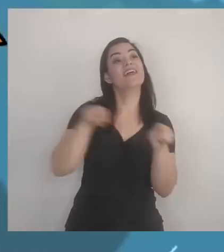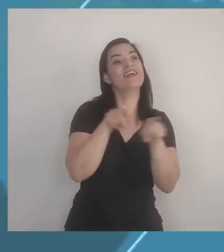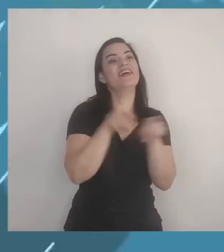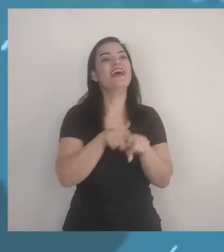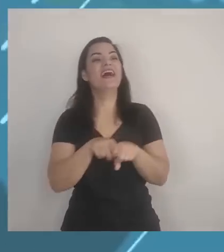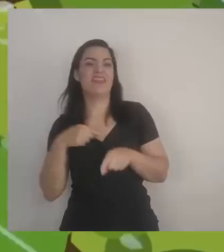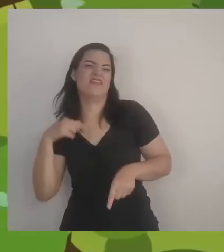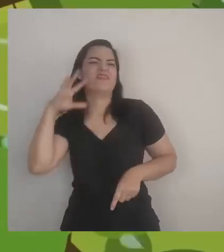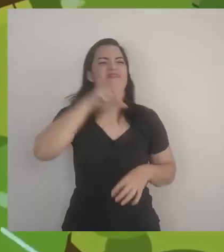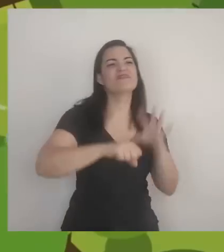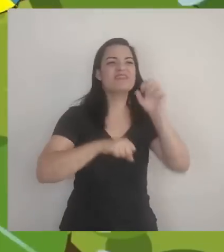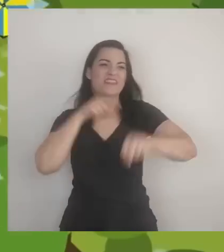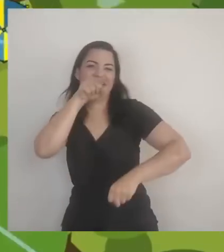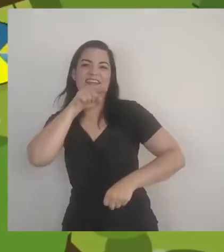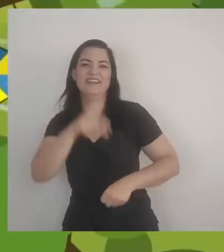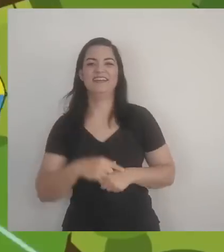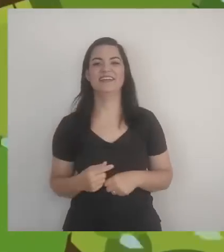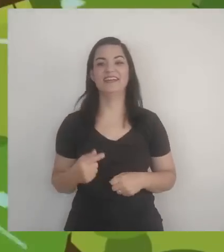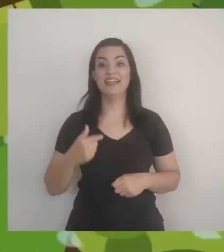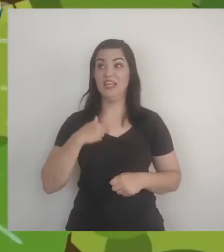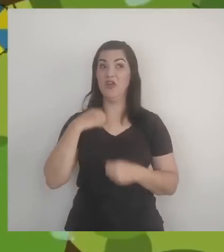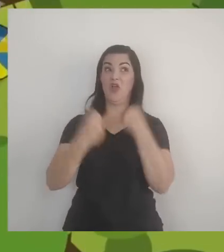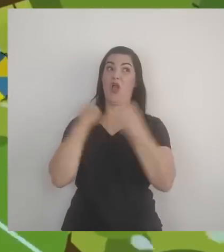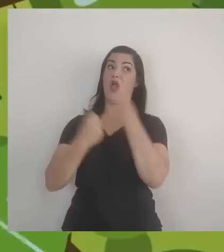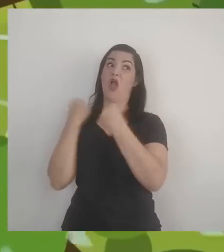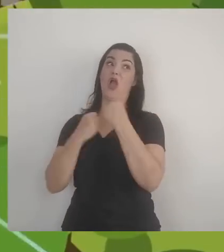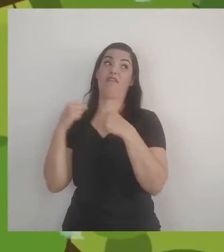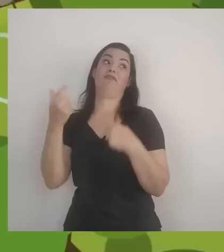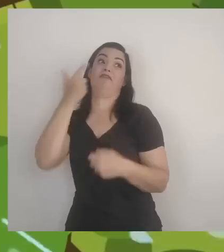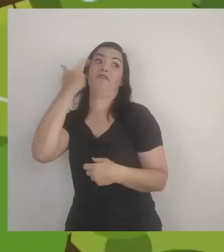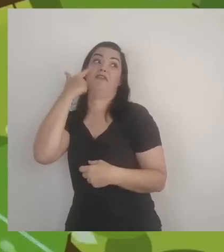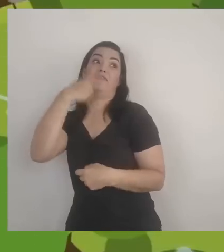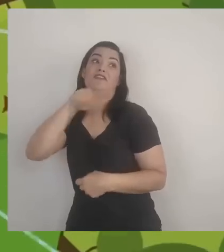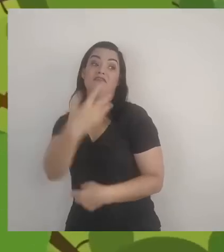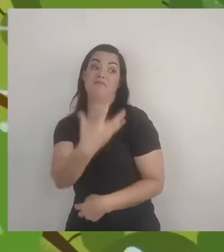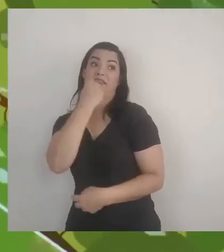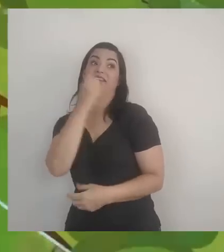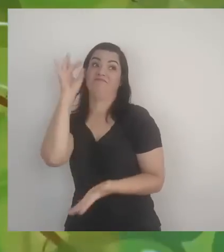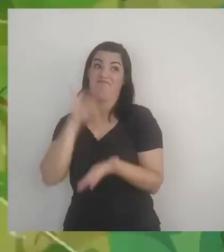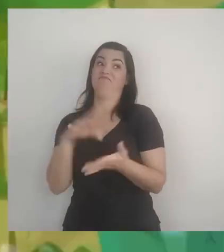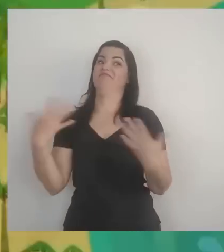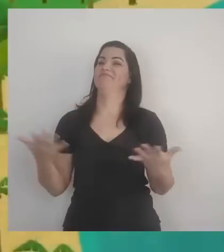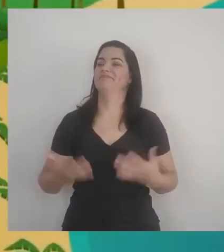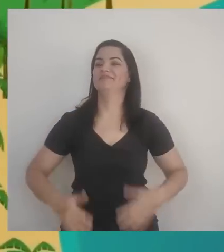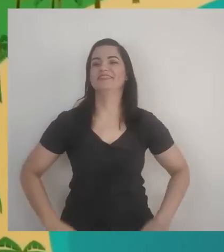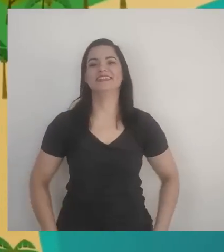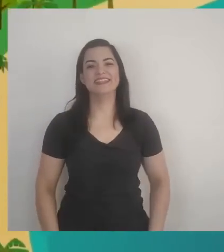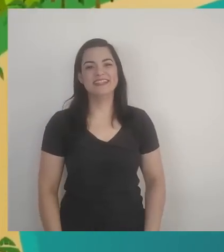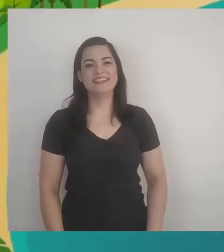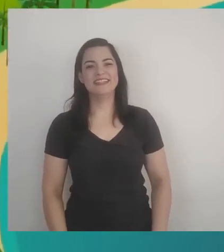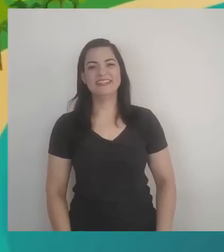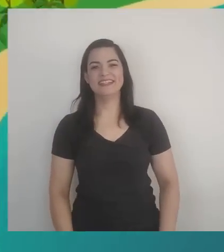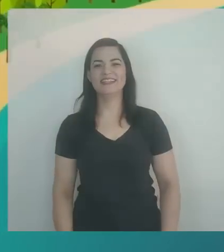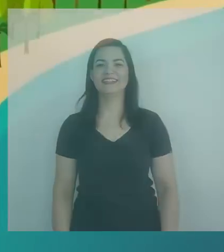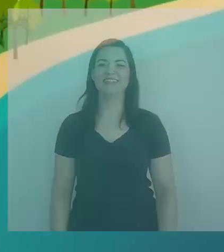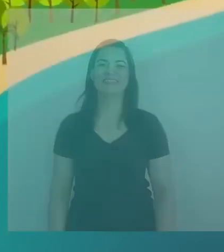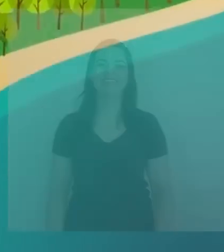pegar, Zico. Eu vou correr. Quero ver se vocês me pegam mesmo.